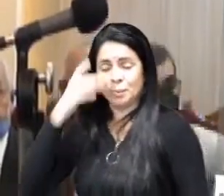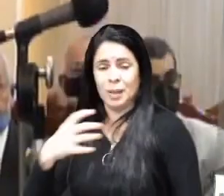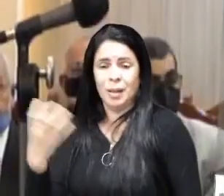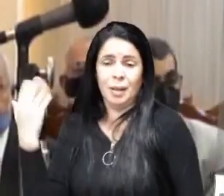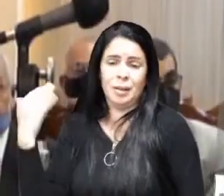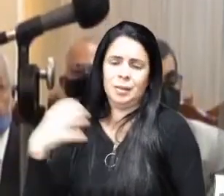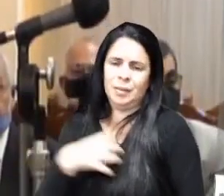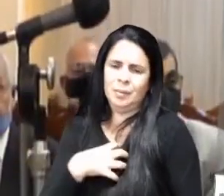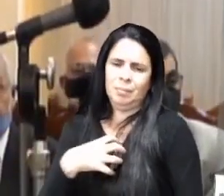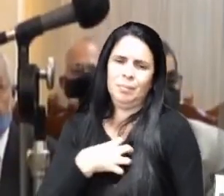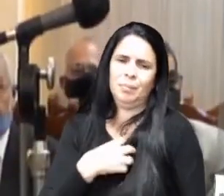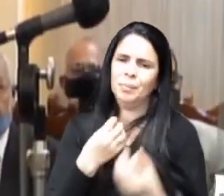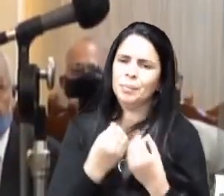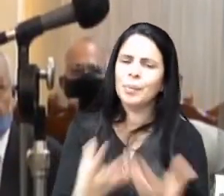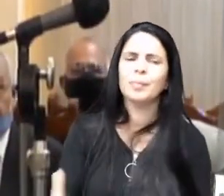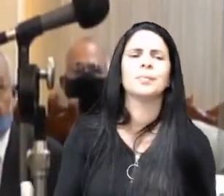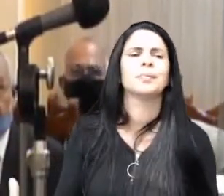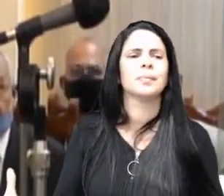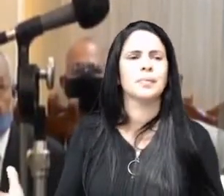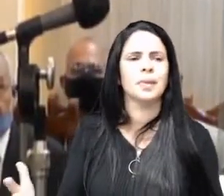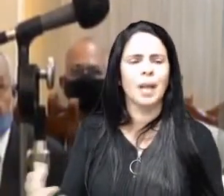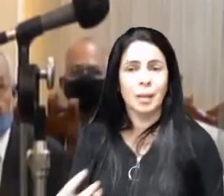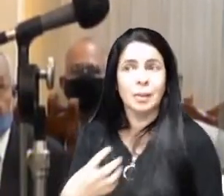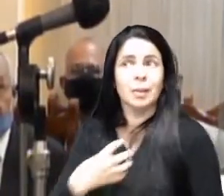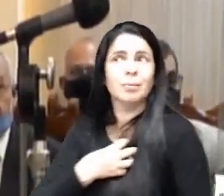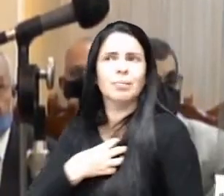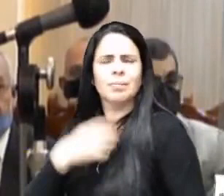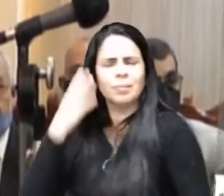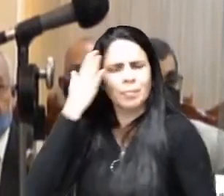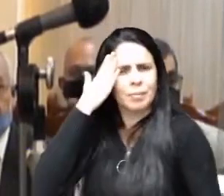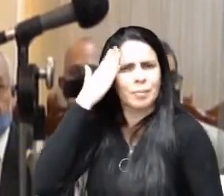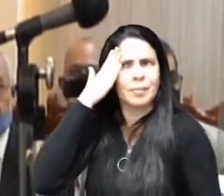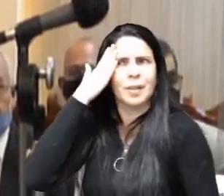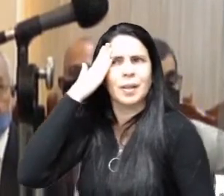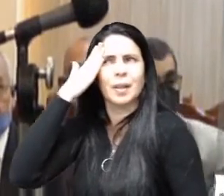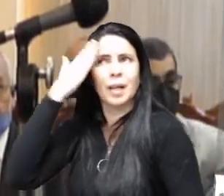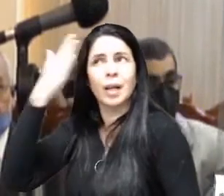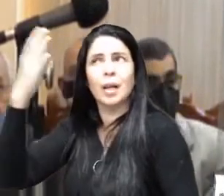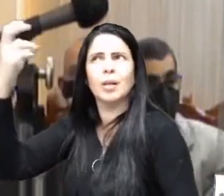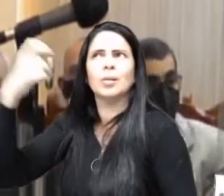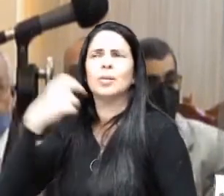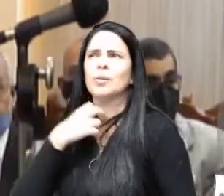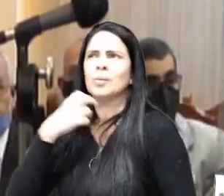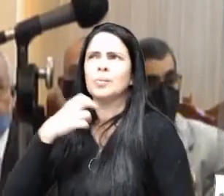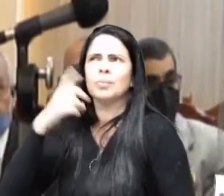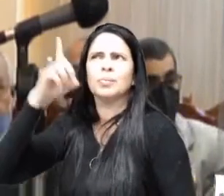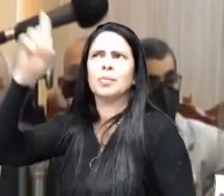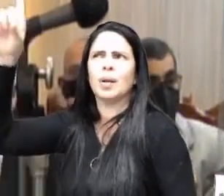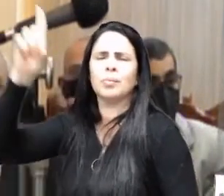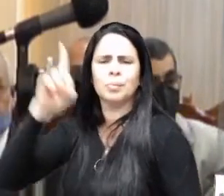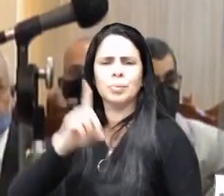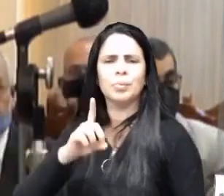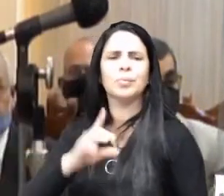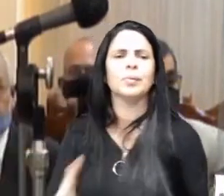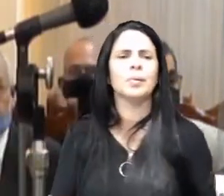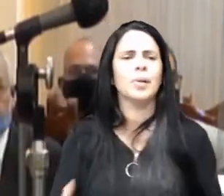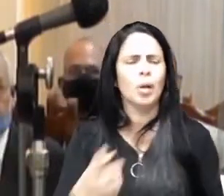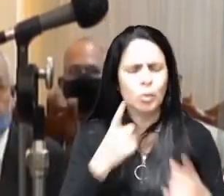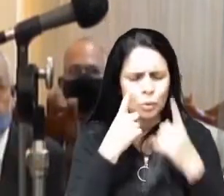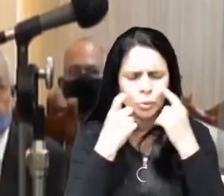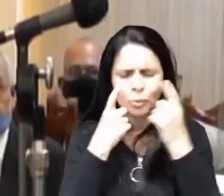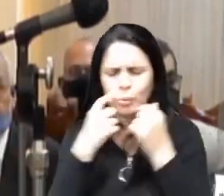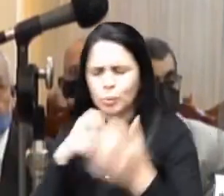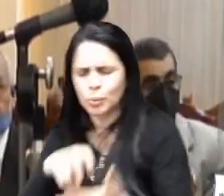irmão, fica mais sensível à voz de Deus. Chora até de joelho. Chora até cantando o hino